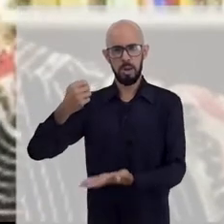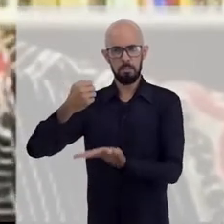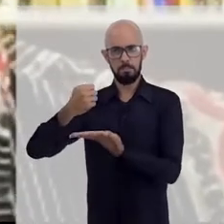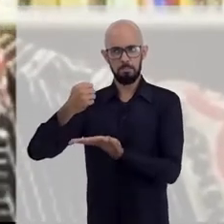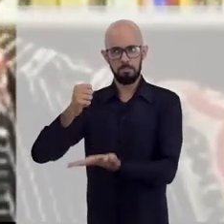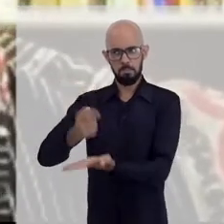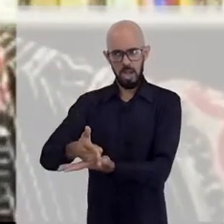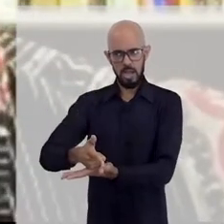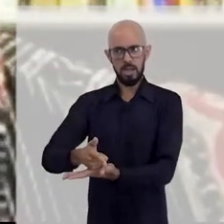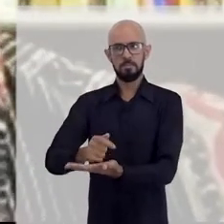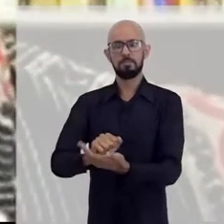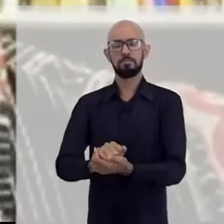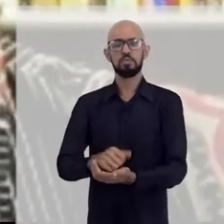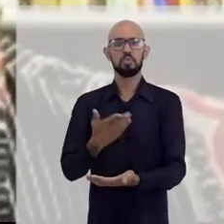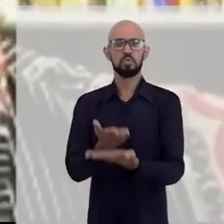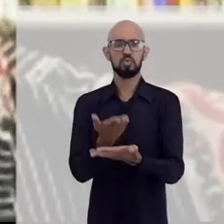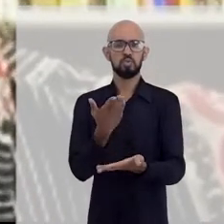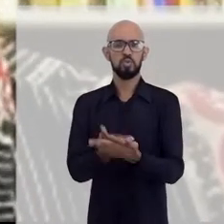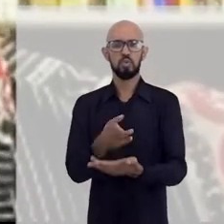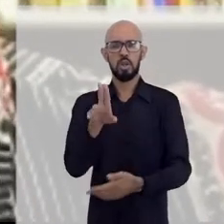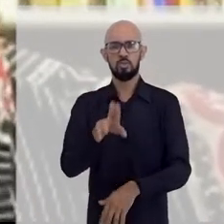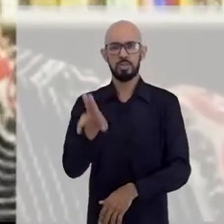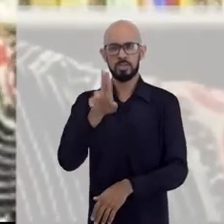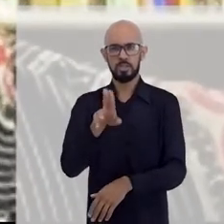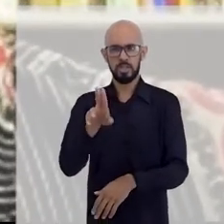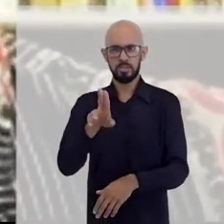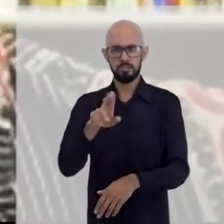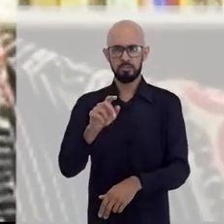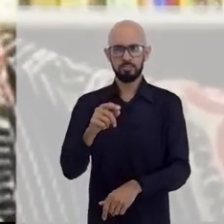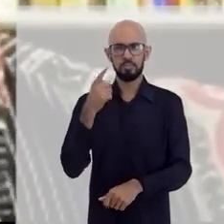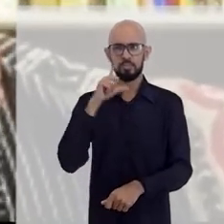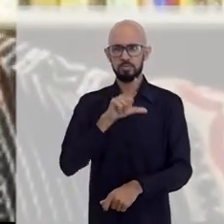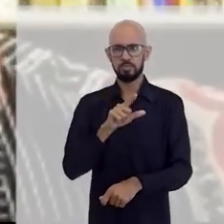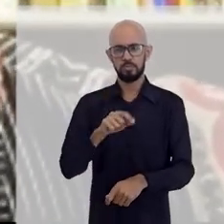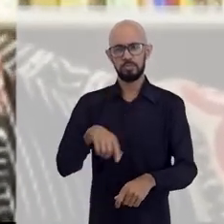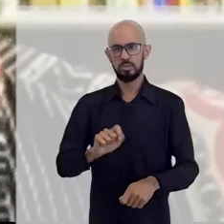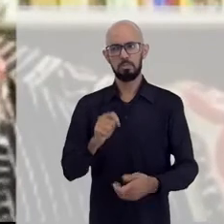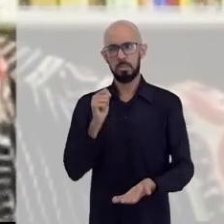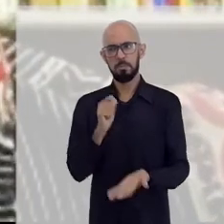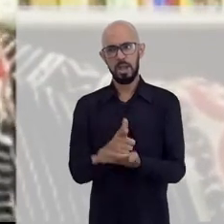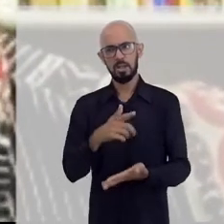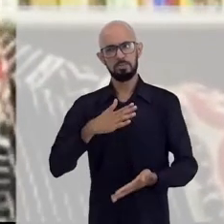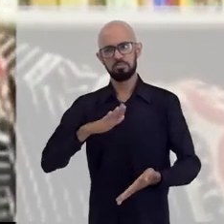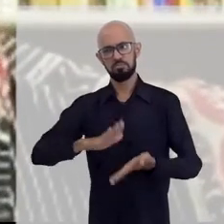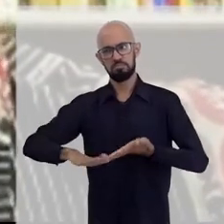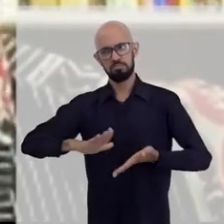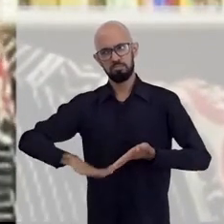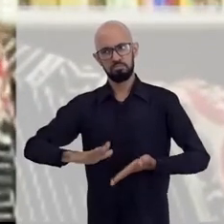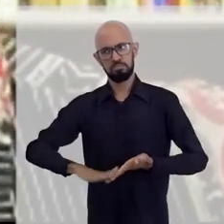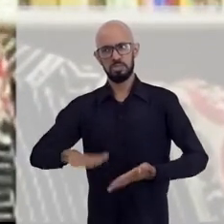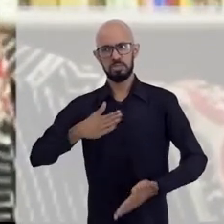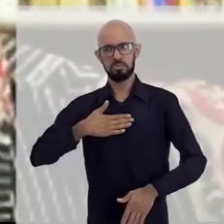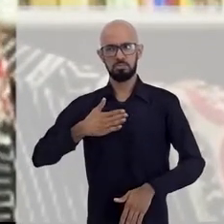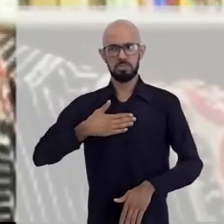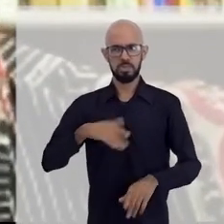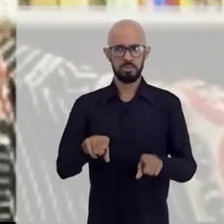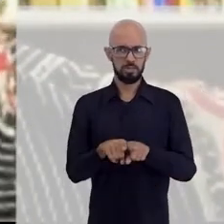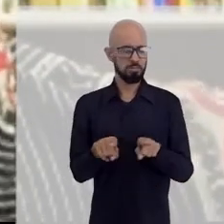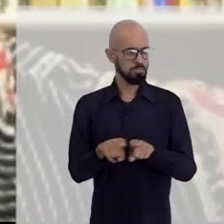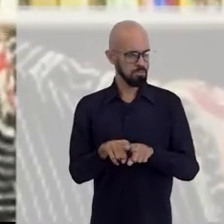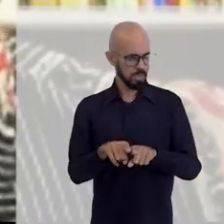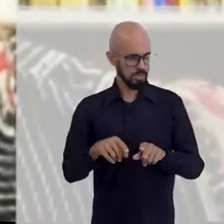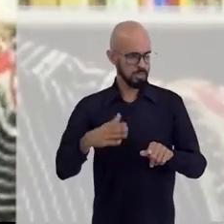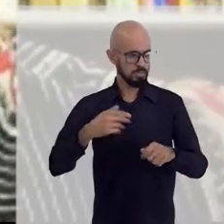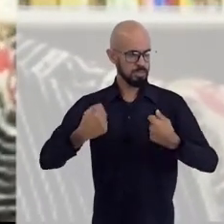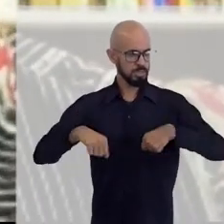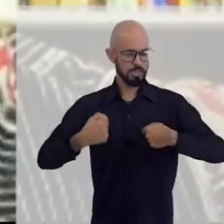as tuitions, as anuidades da universidade e a bolsa que eu tinha para me manter, enfim, para as